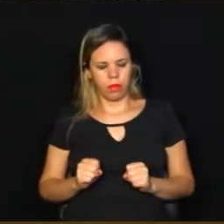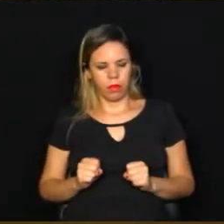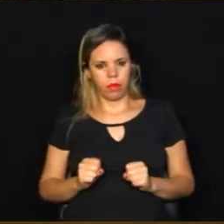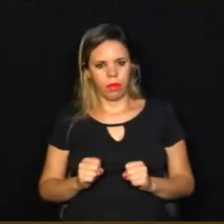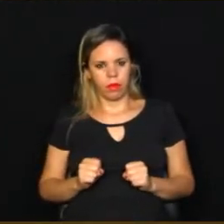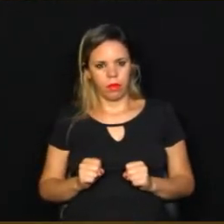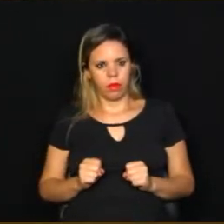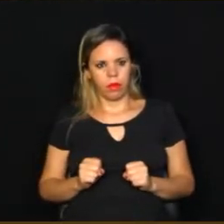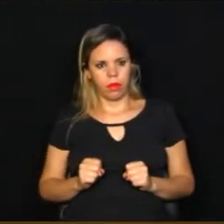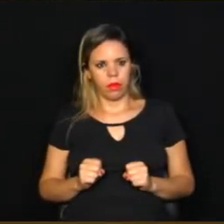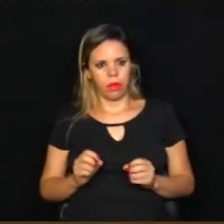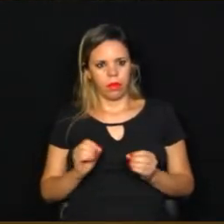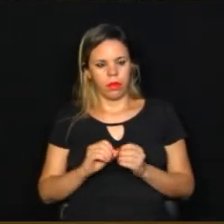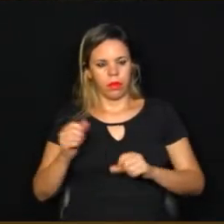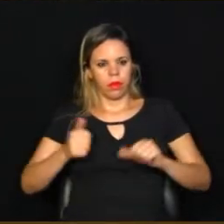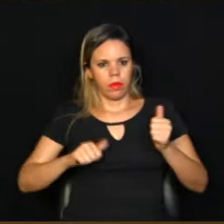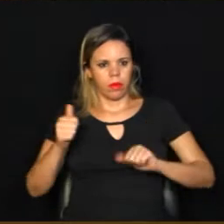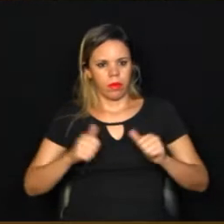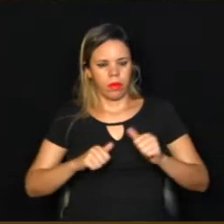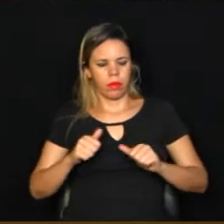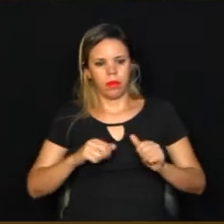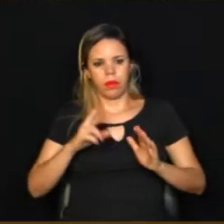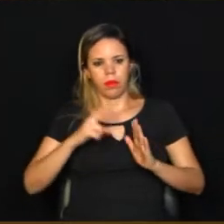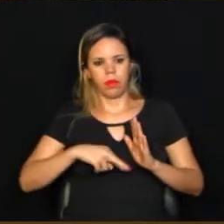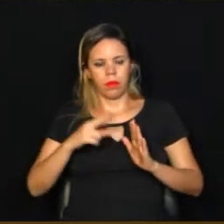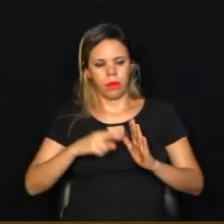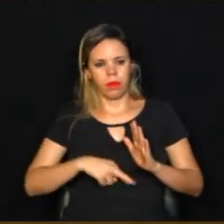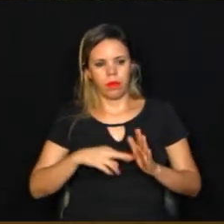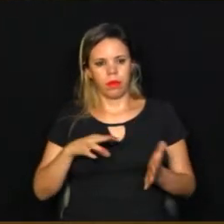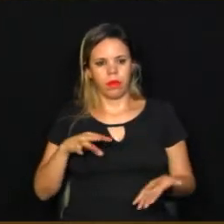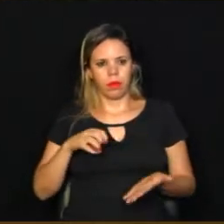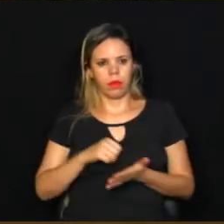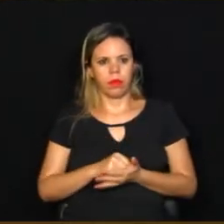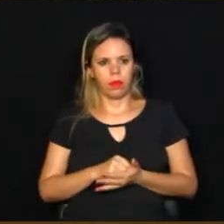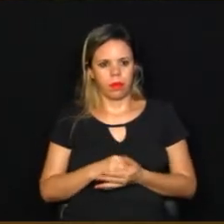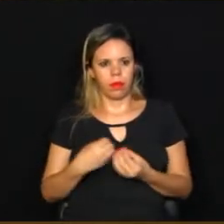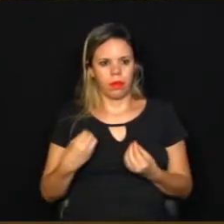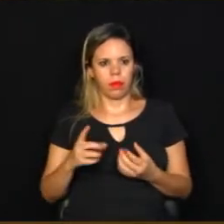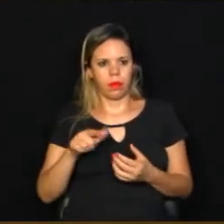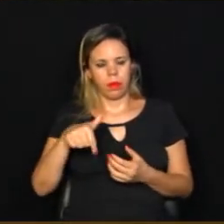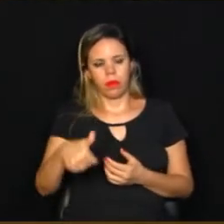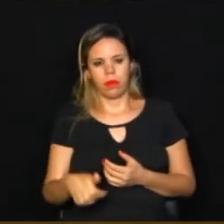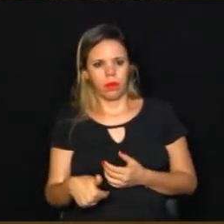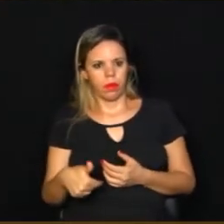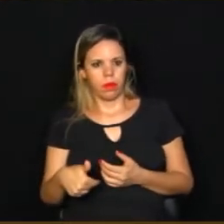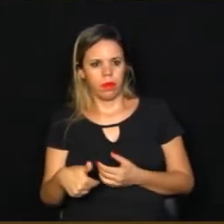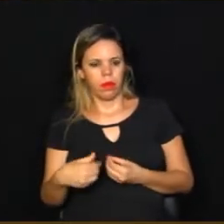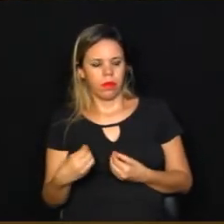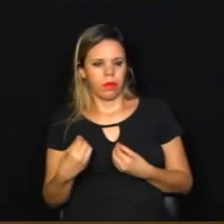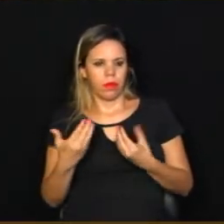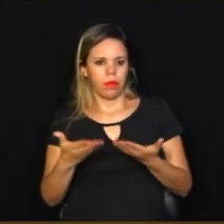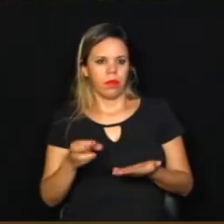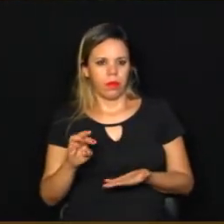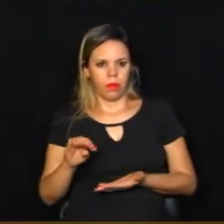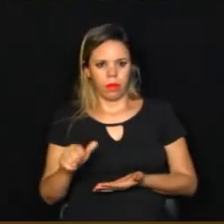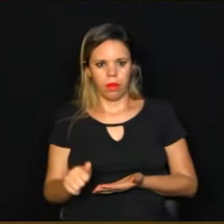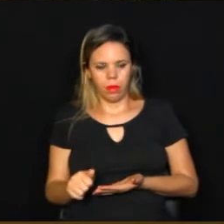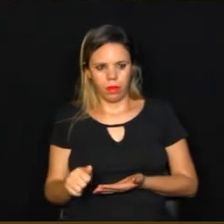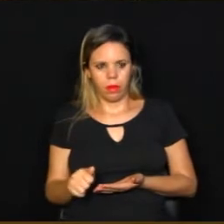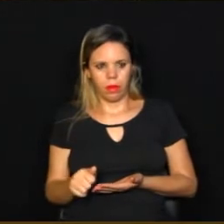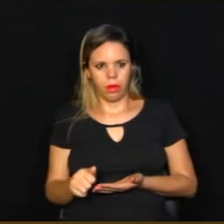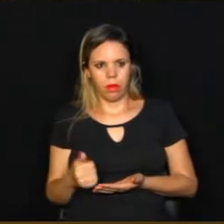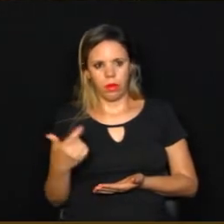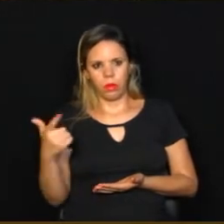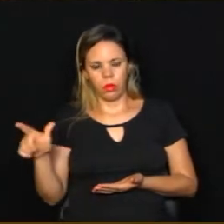fato, fazer a avaliação e o preenchimento desse protocolo para depois ser encaminhado para o CREAS ou para